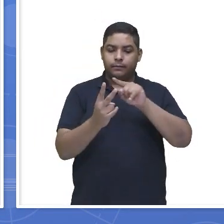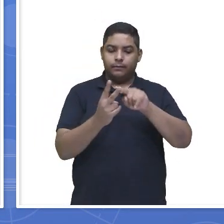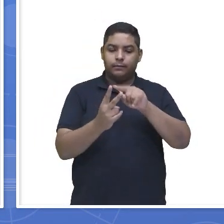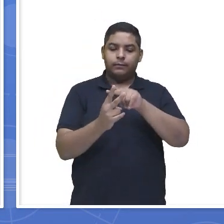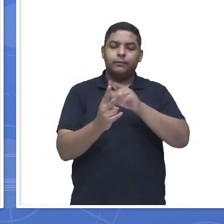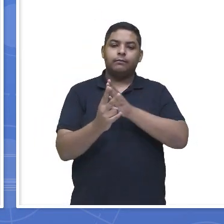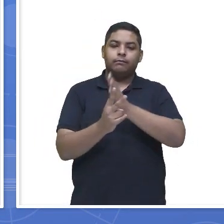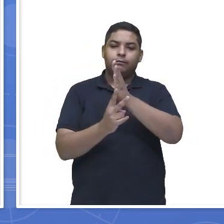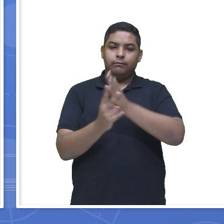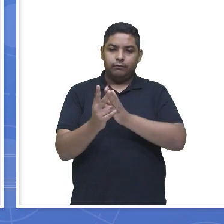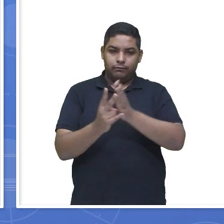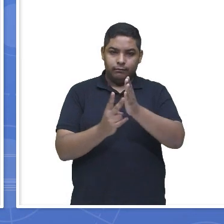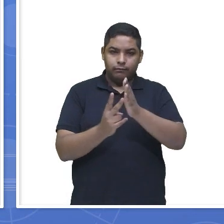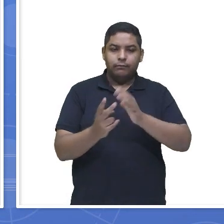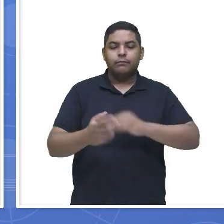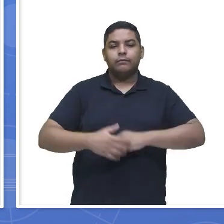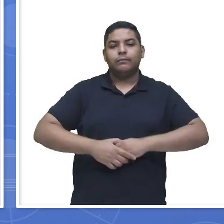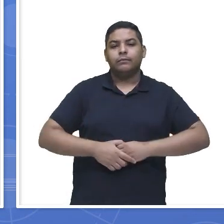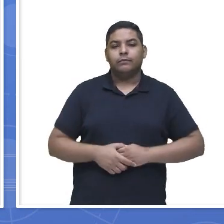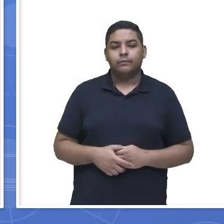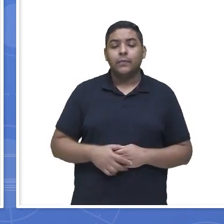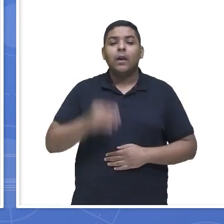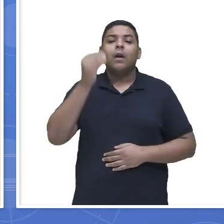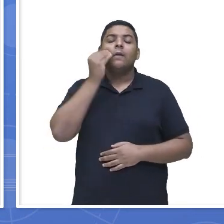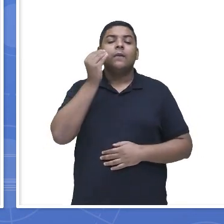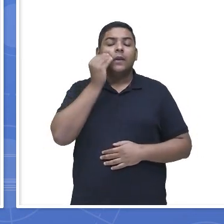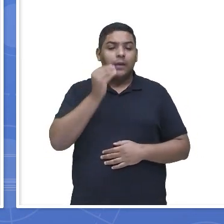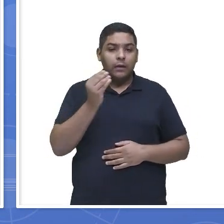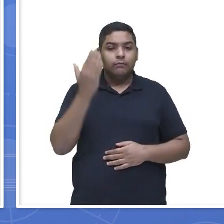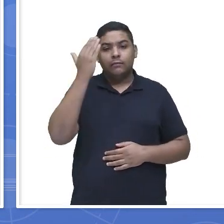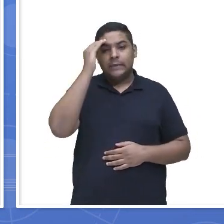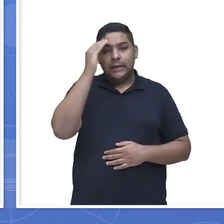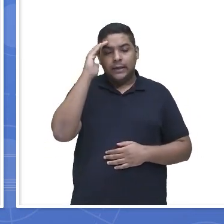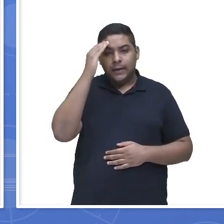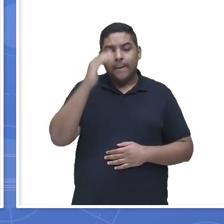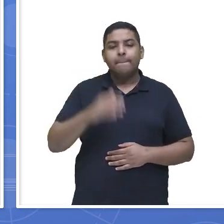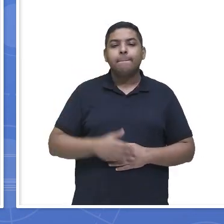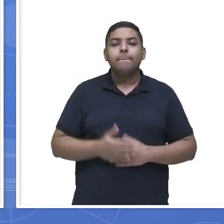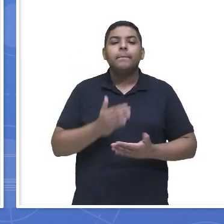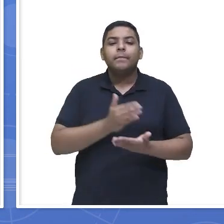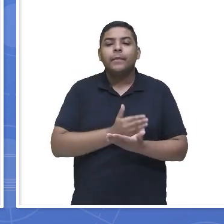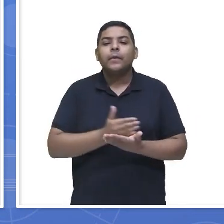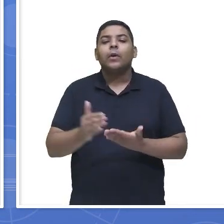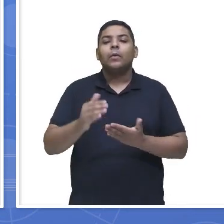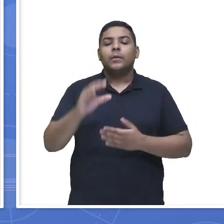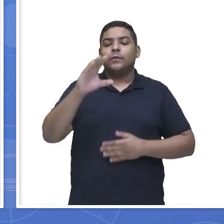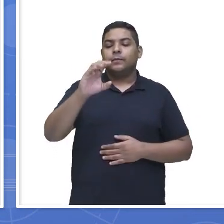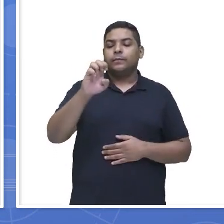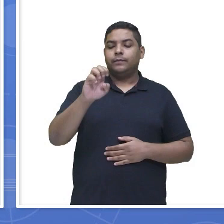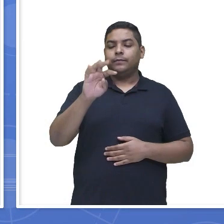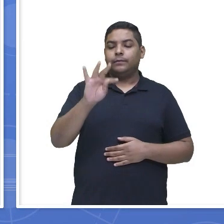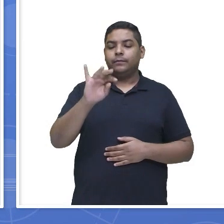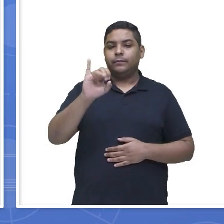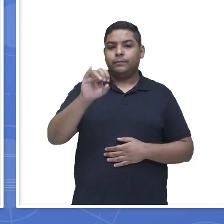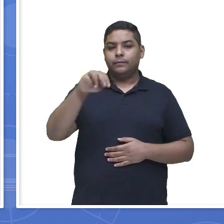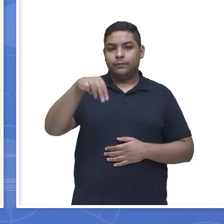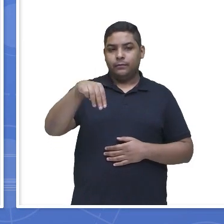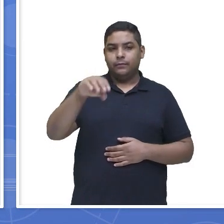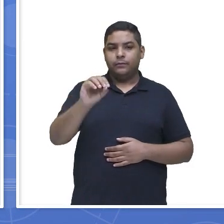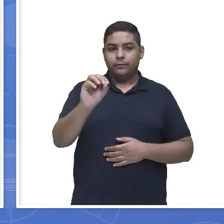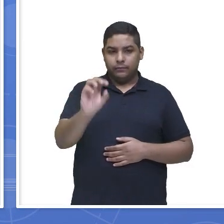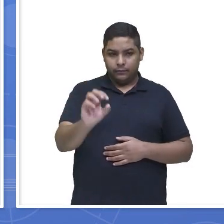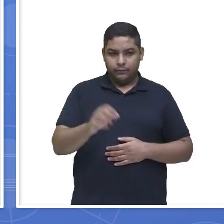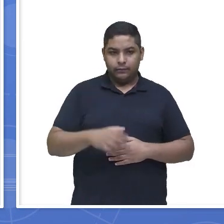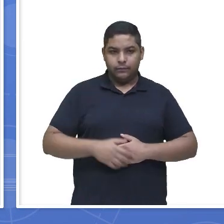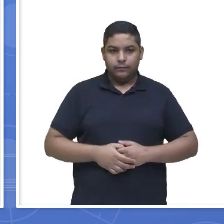o ceticismo. Vamos tentar entender então? Vamos começar pelo ceticismo, perfeito? Olha